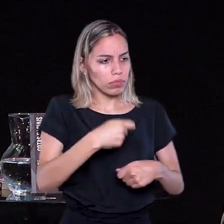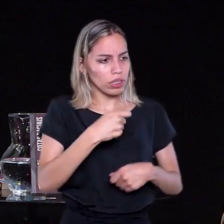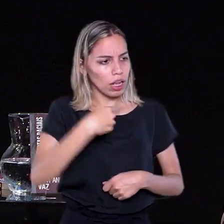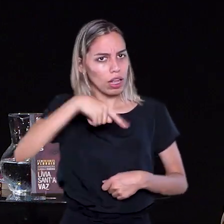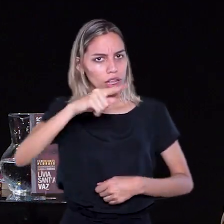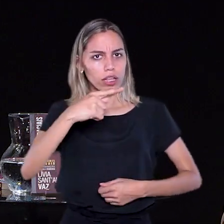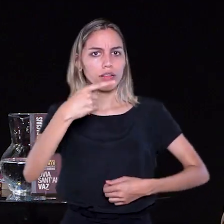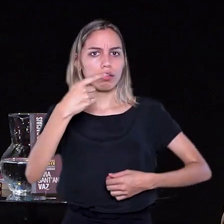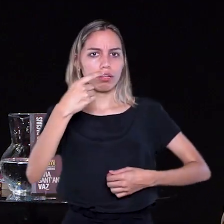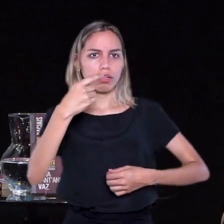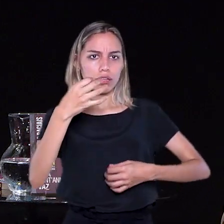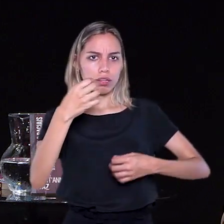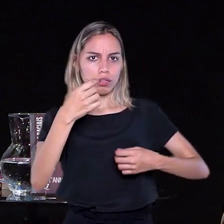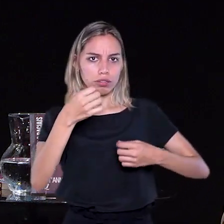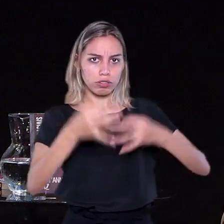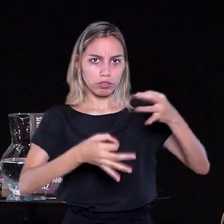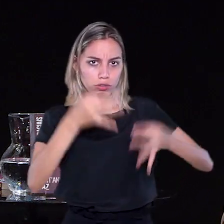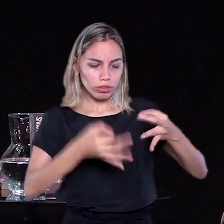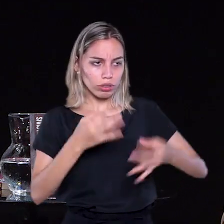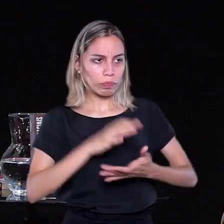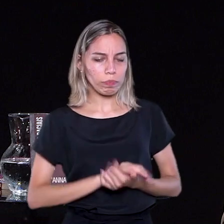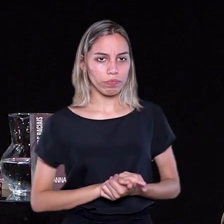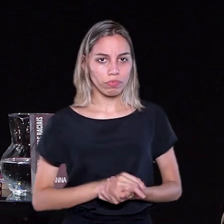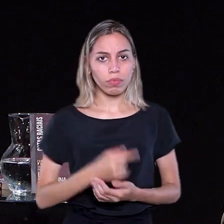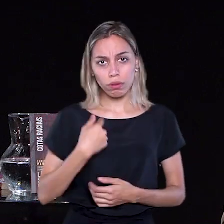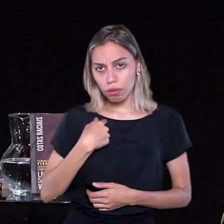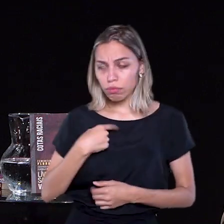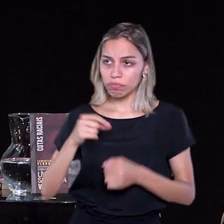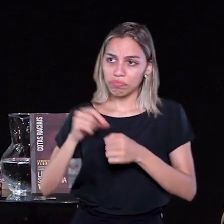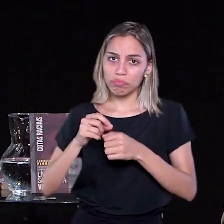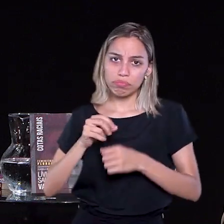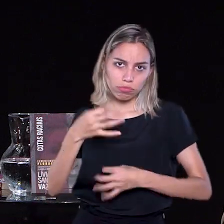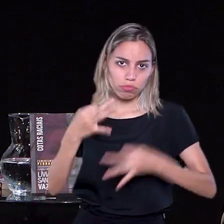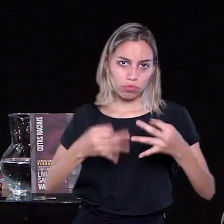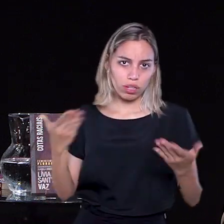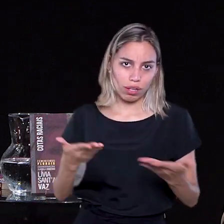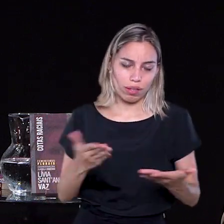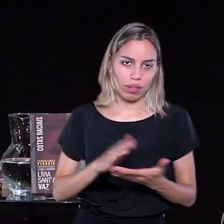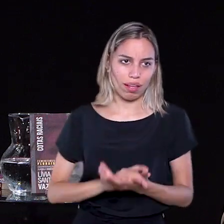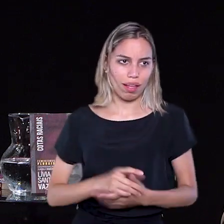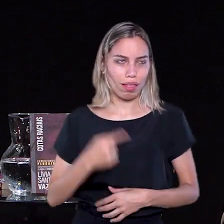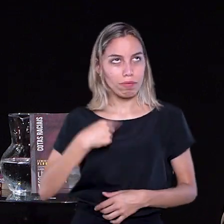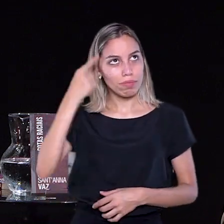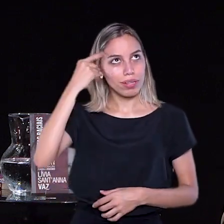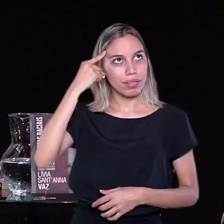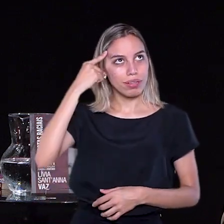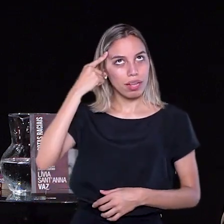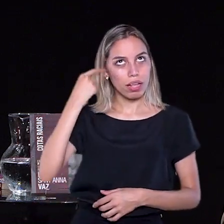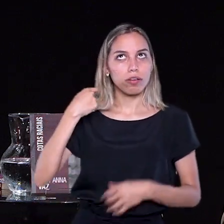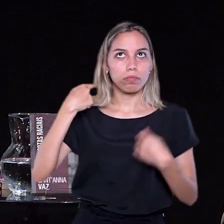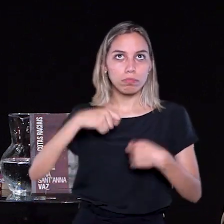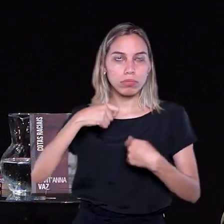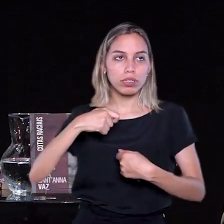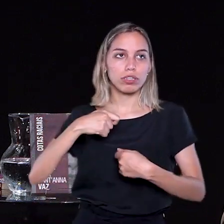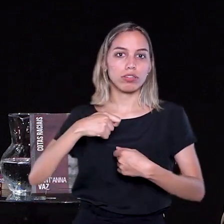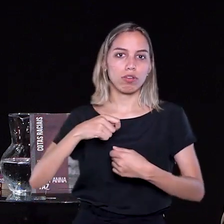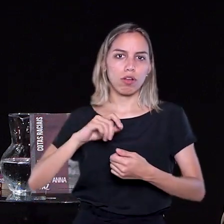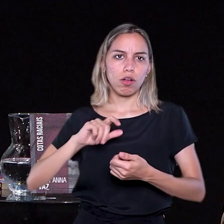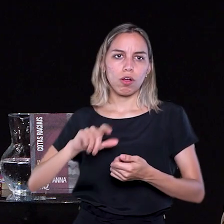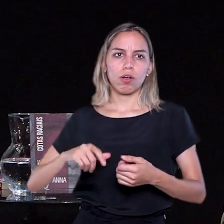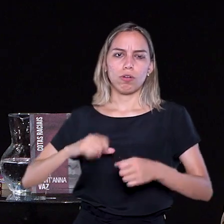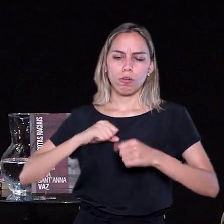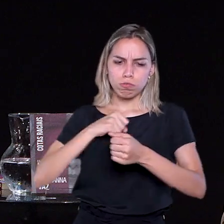fiz. Então, sinto que hoje estou cumprindo essa missão ancestral, que é uma missão de lutar por justiça racial nesse